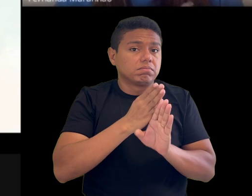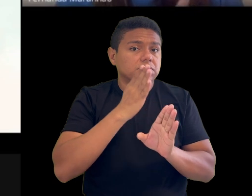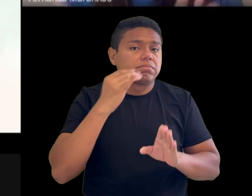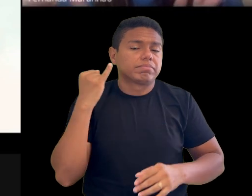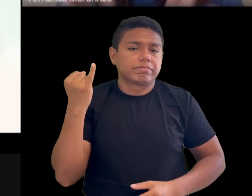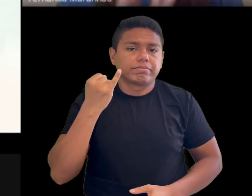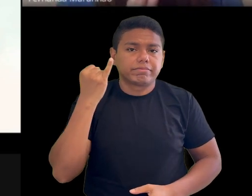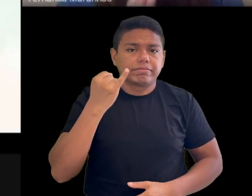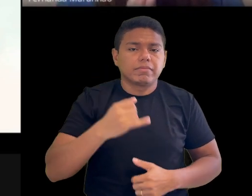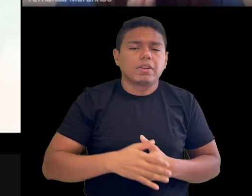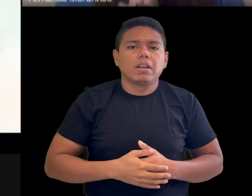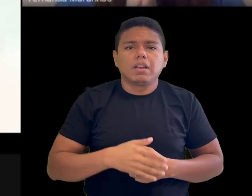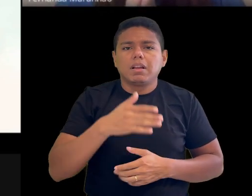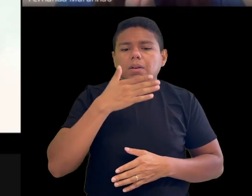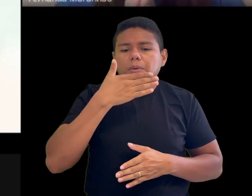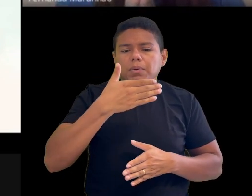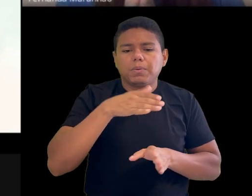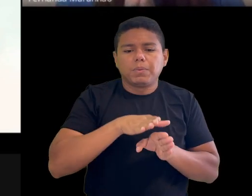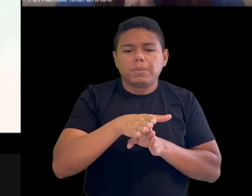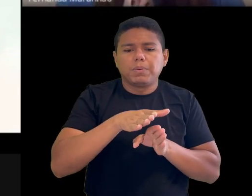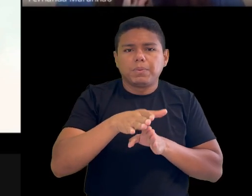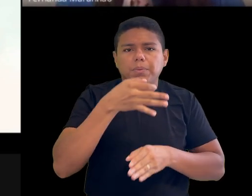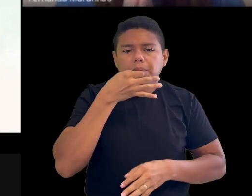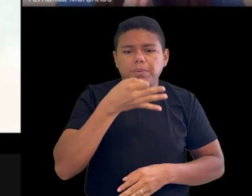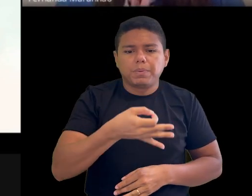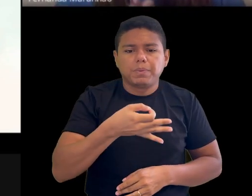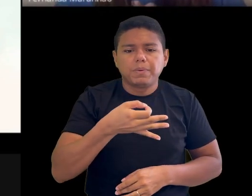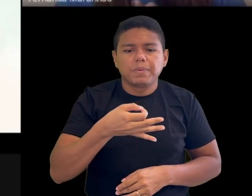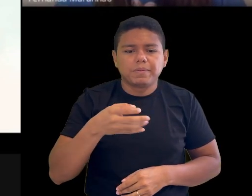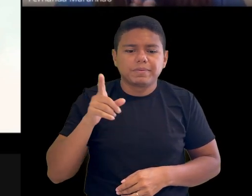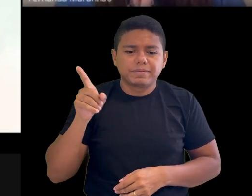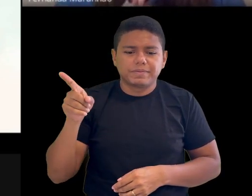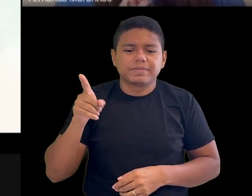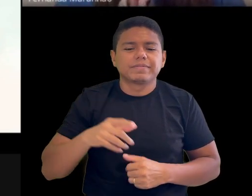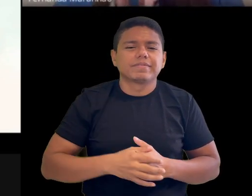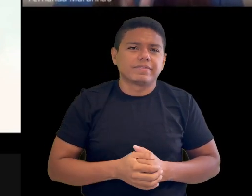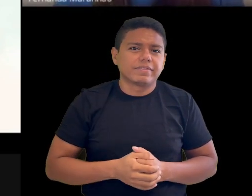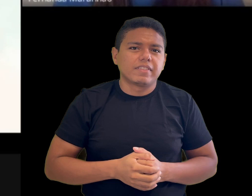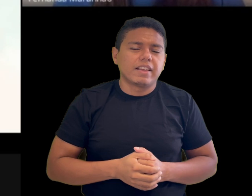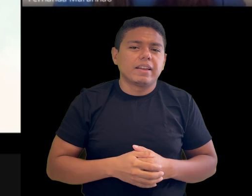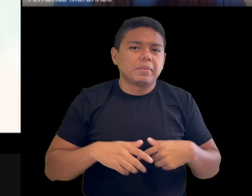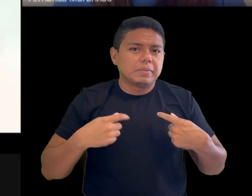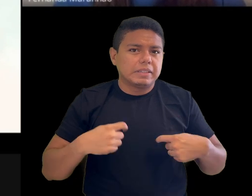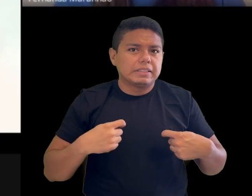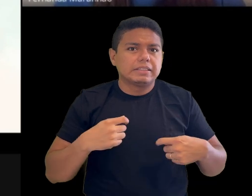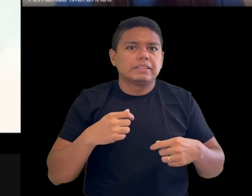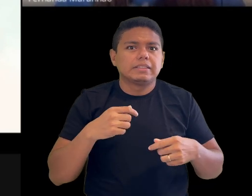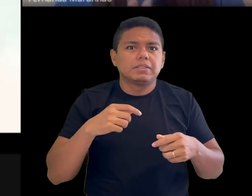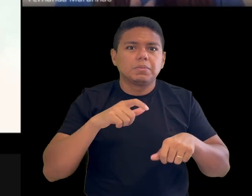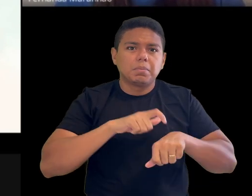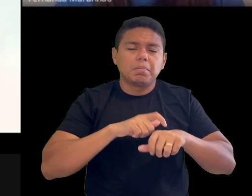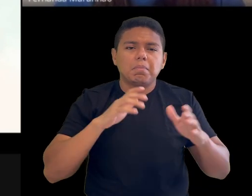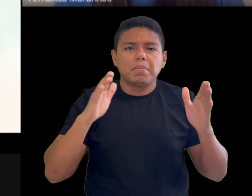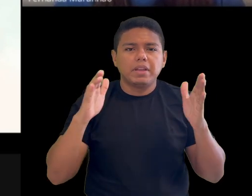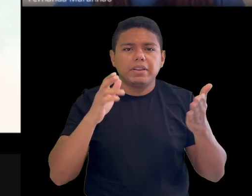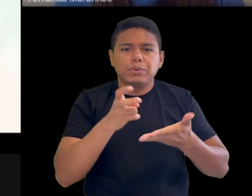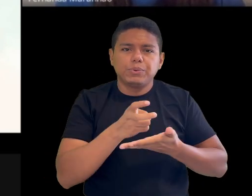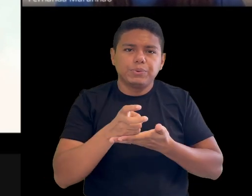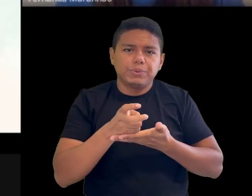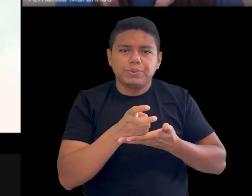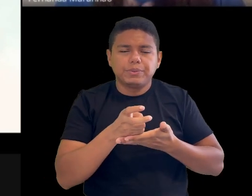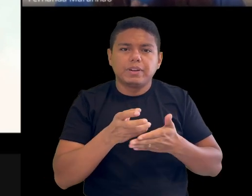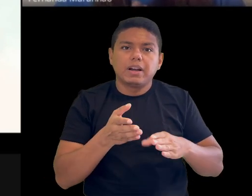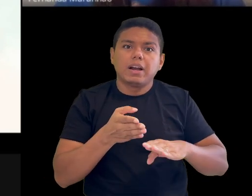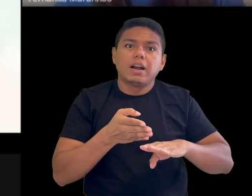British College de fazer o diagnóstico durante o pré-natal. É a ultrassonografia, o padrão ouro, quem vai dar esse